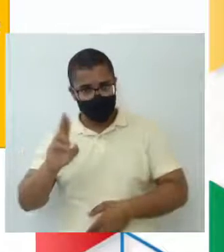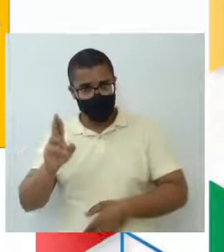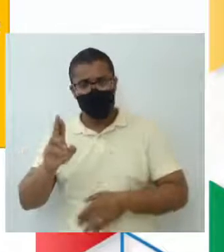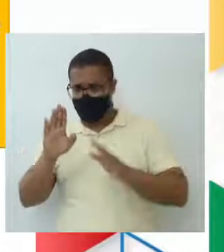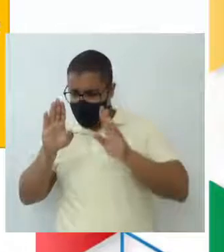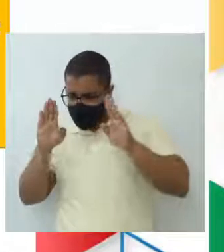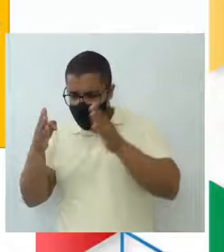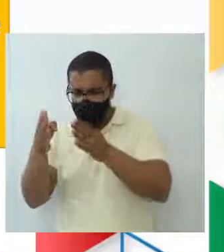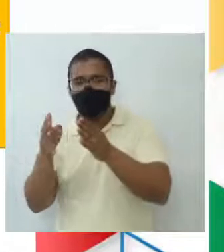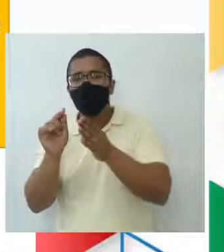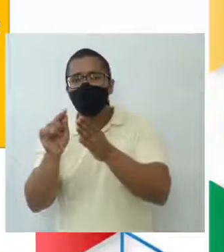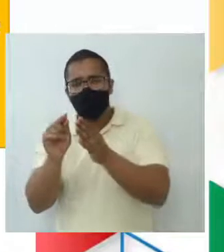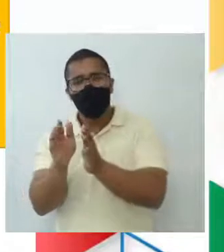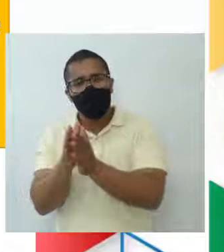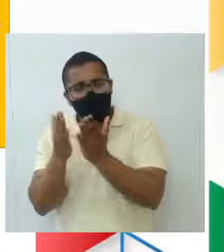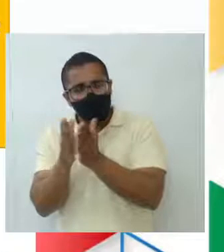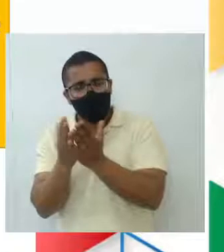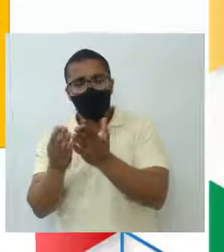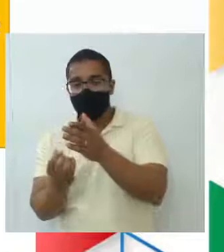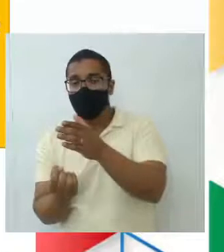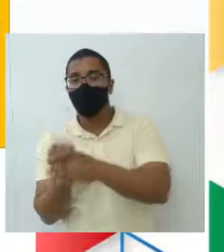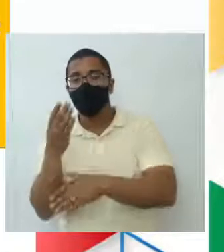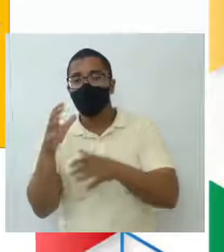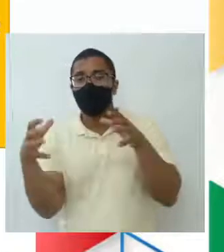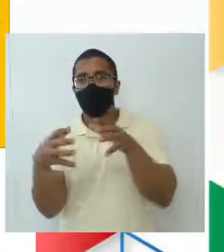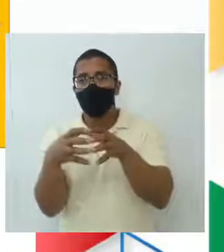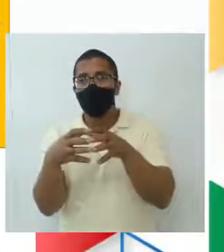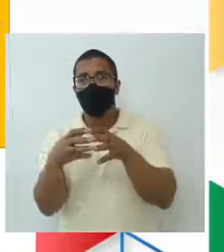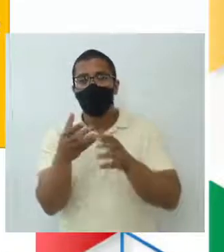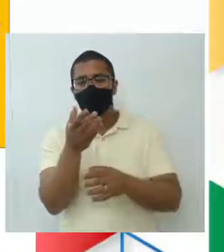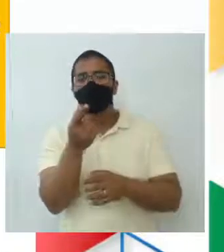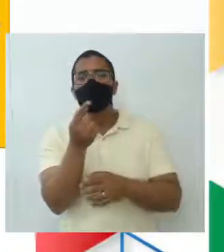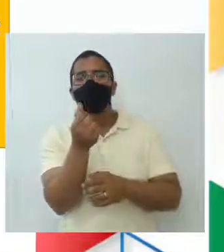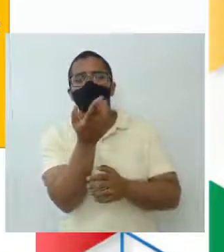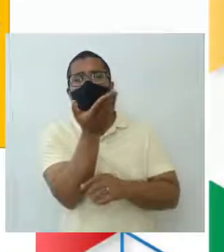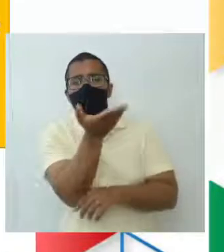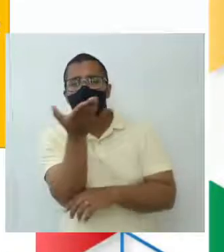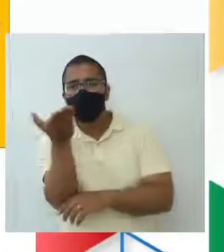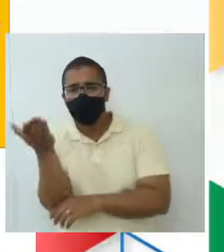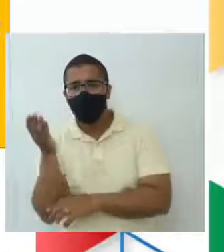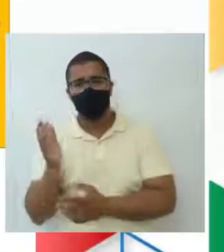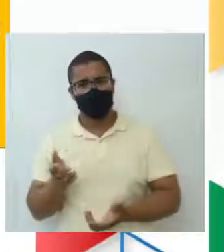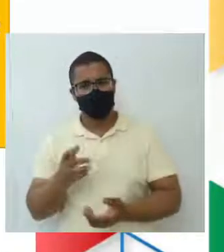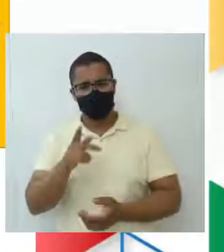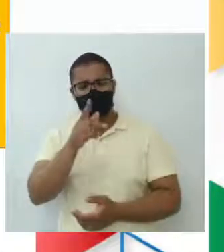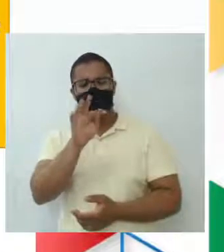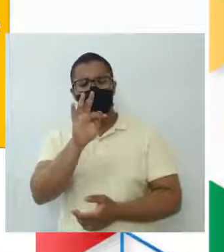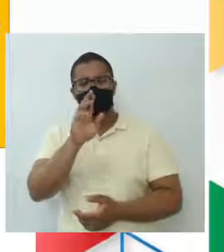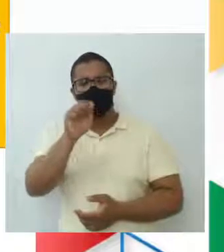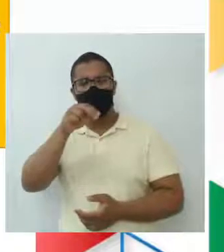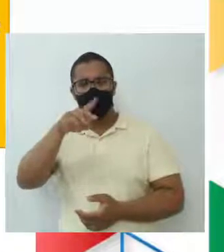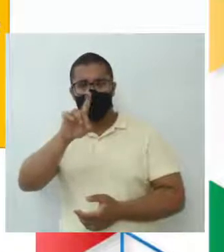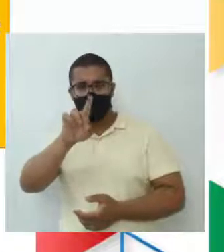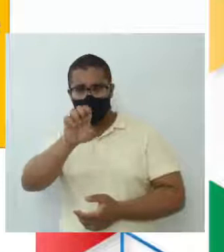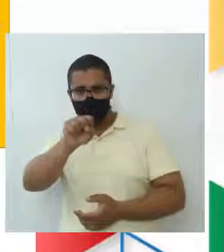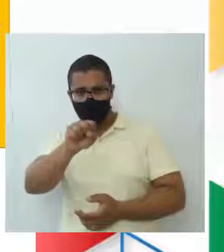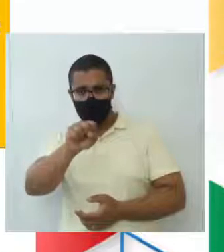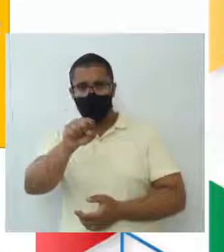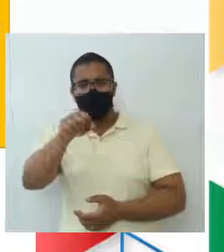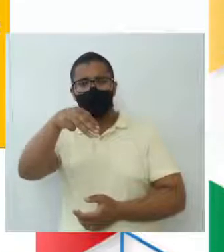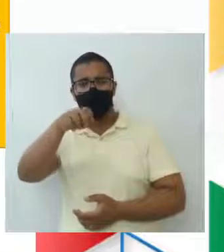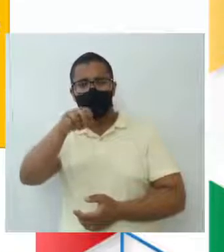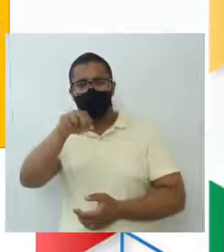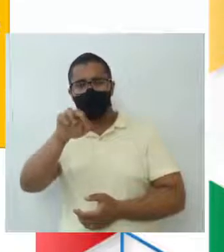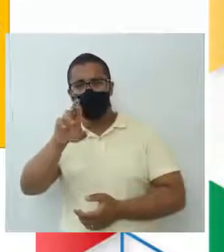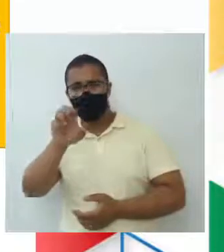completa pobreza, fundando a Ordem Mendigante dos Frades Menores, mais conhecido como